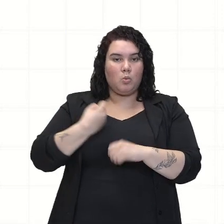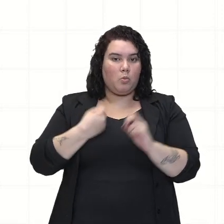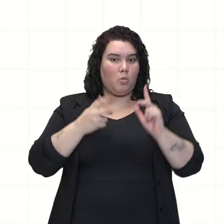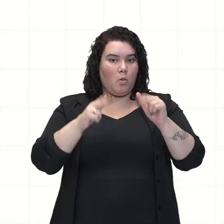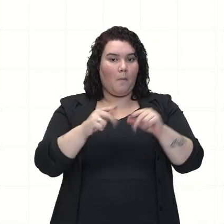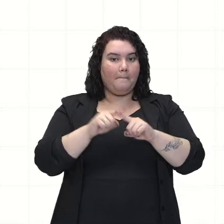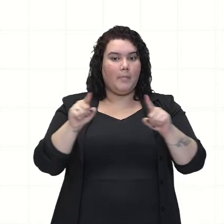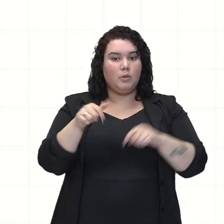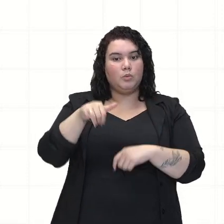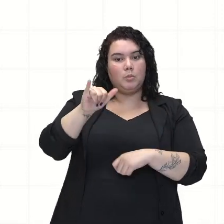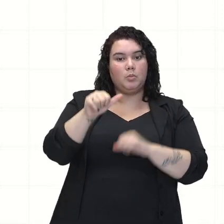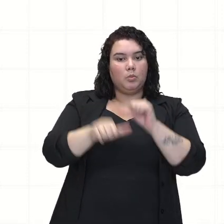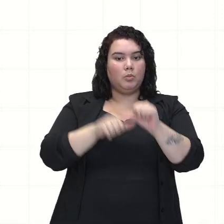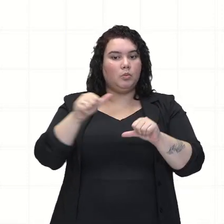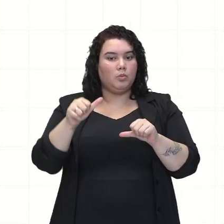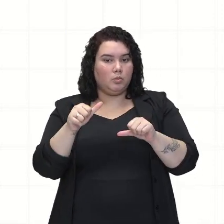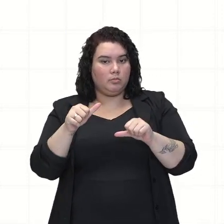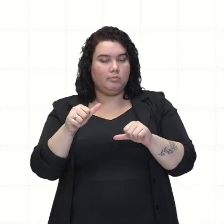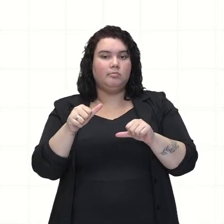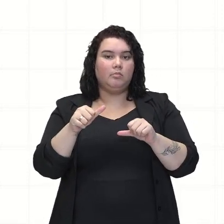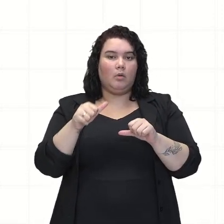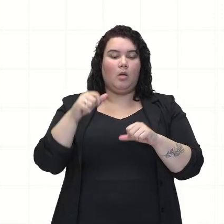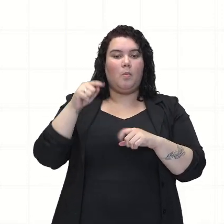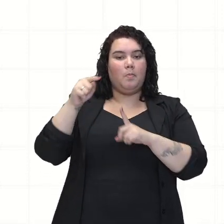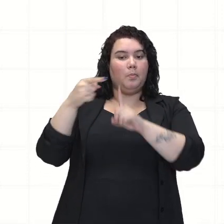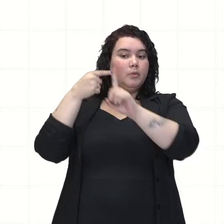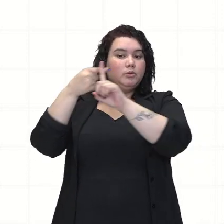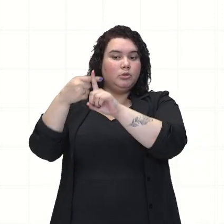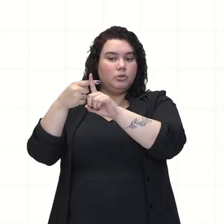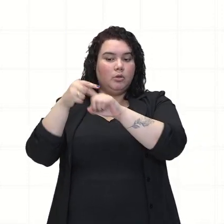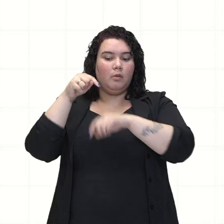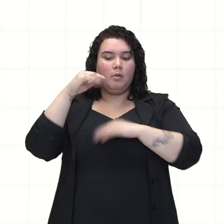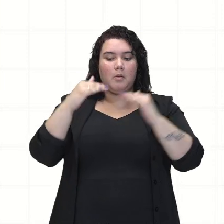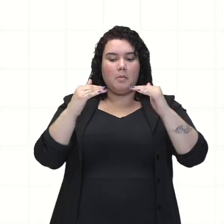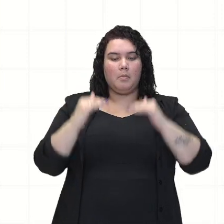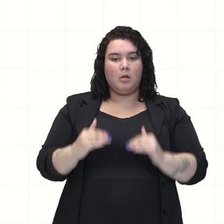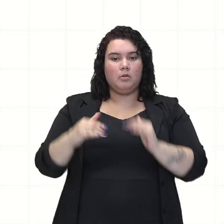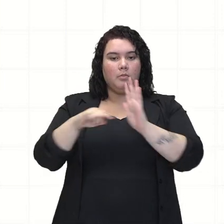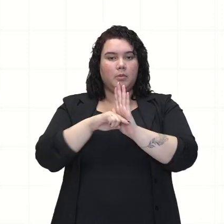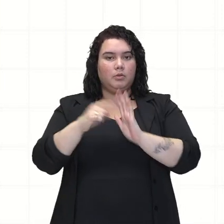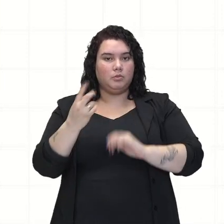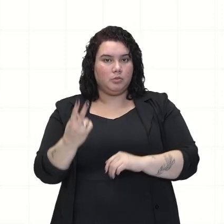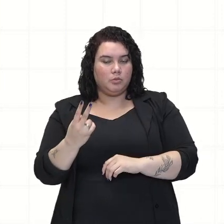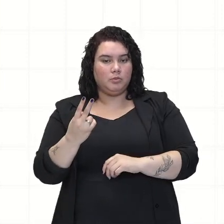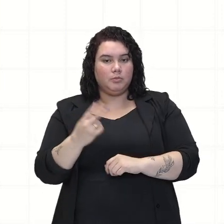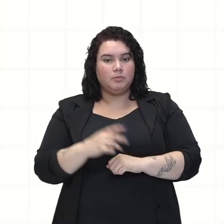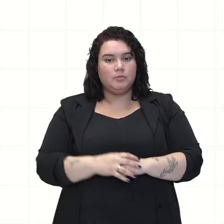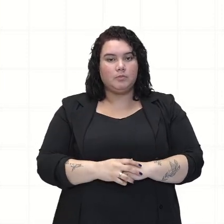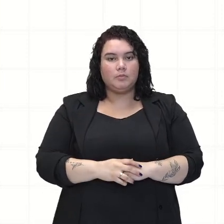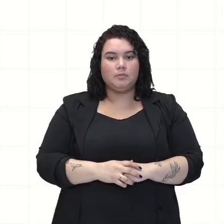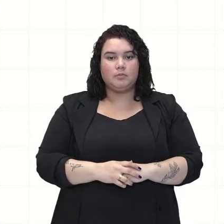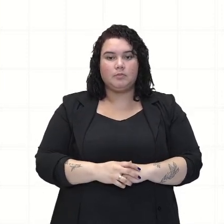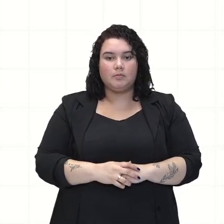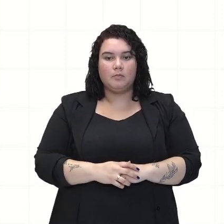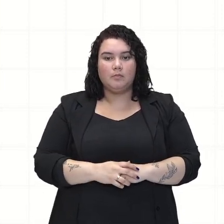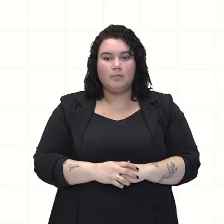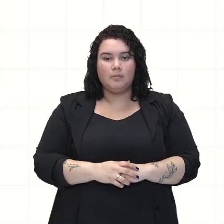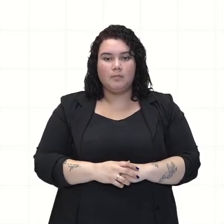y, tá? Eles estão nos seus opostos, tá? 2 e menos 2.